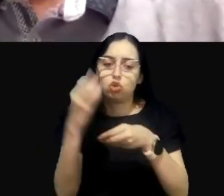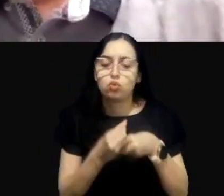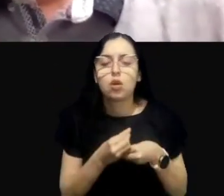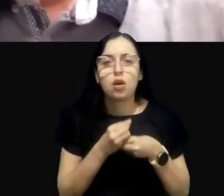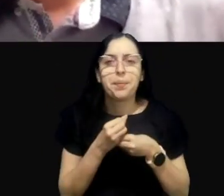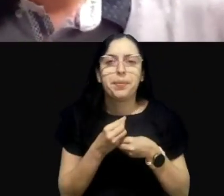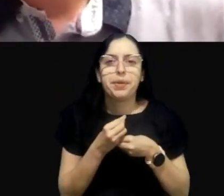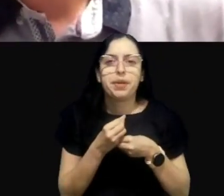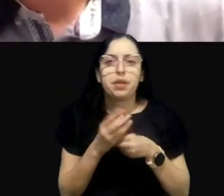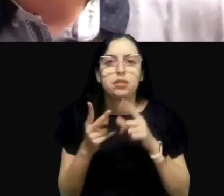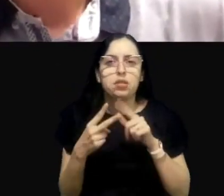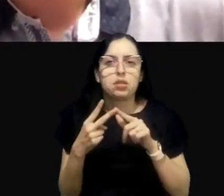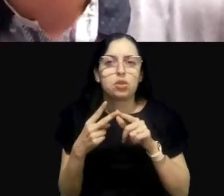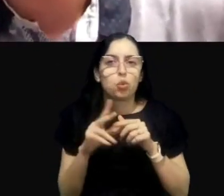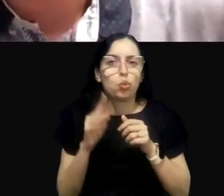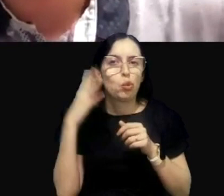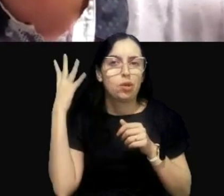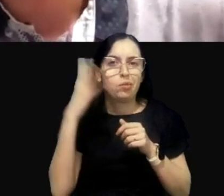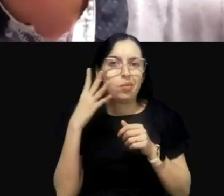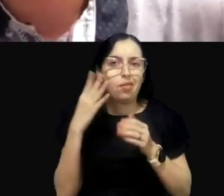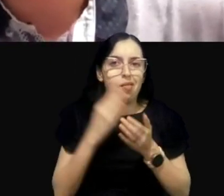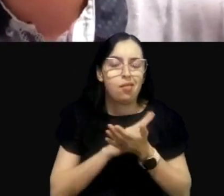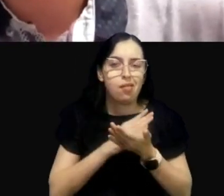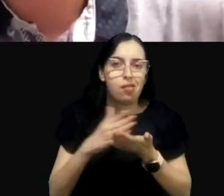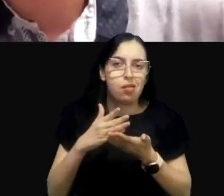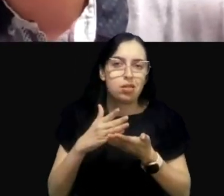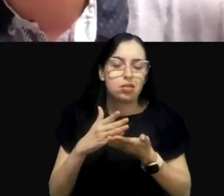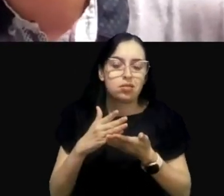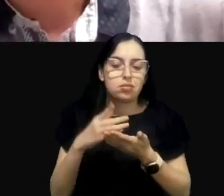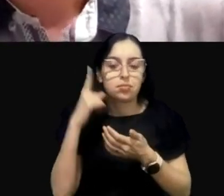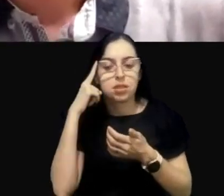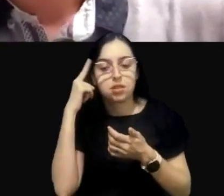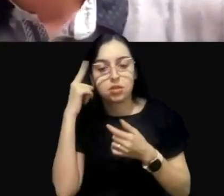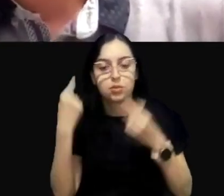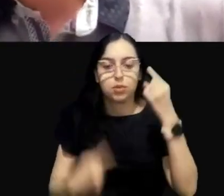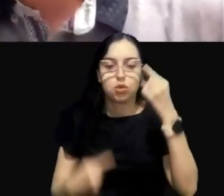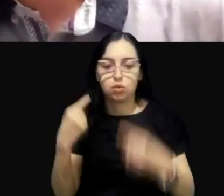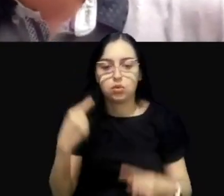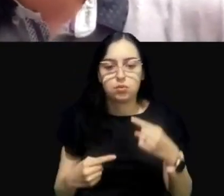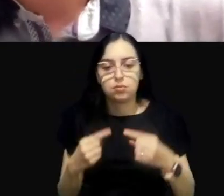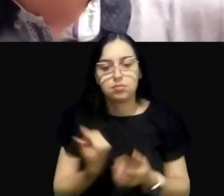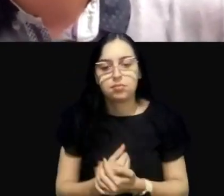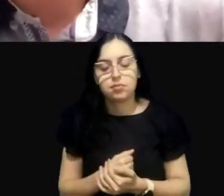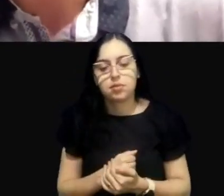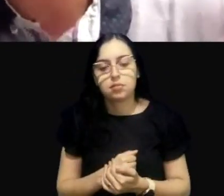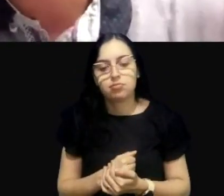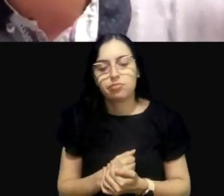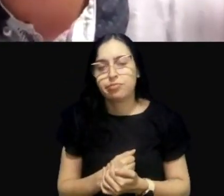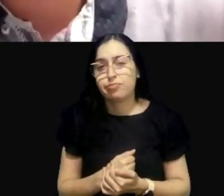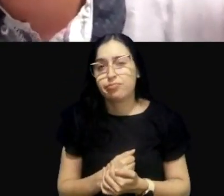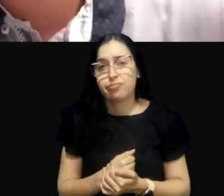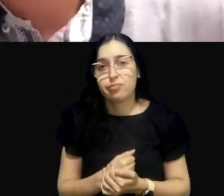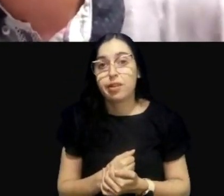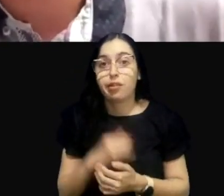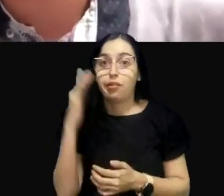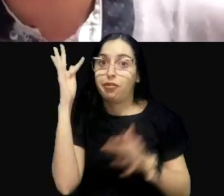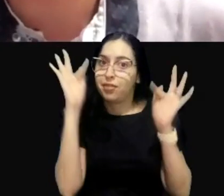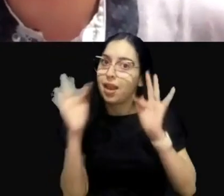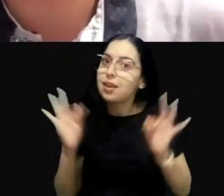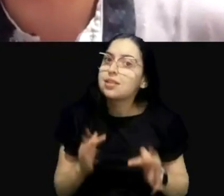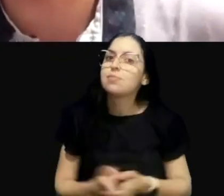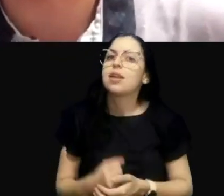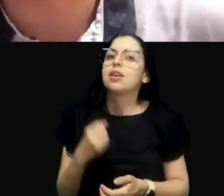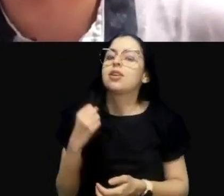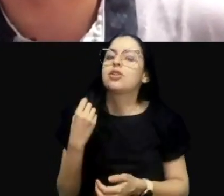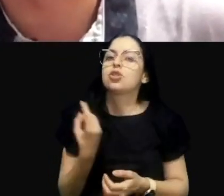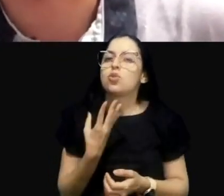dessa segunda metade, reflexões que eu trago para a gente discutir. Inegavelmente, o Brasil, e felizmente, né, muito bom morar num